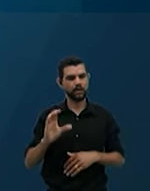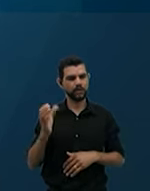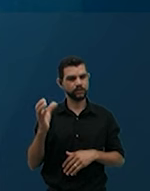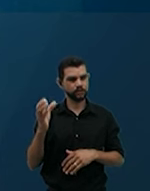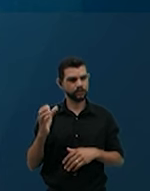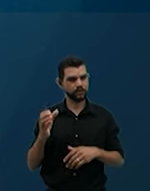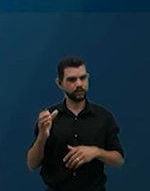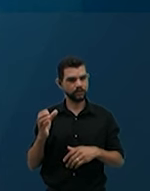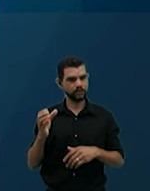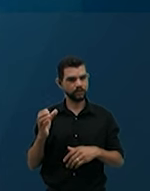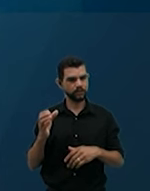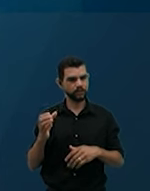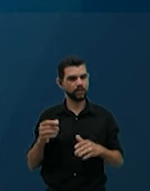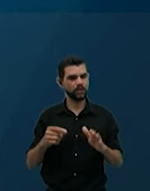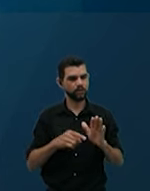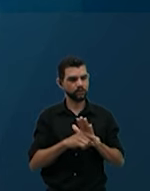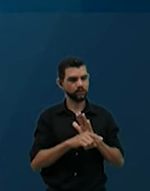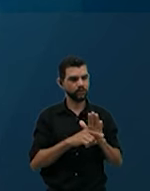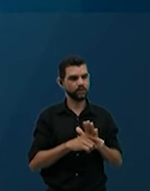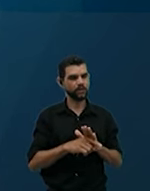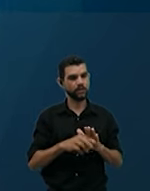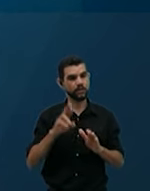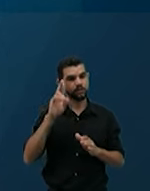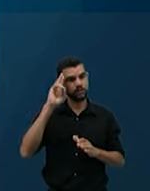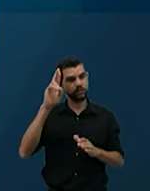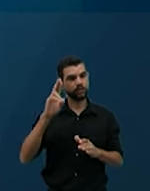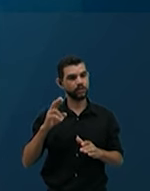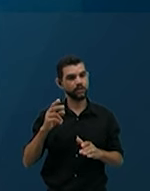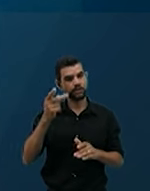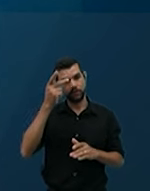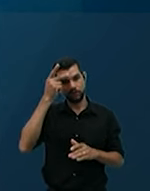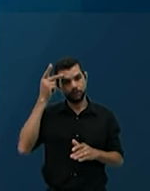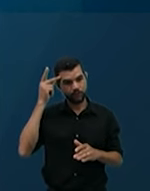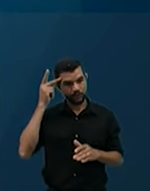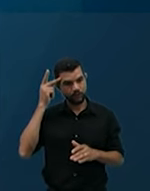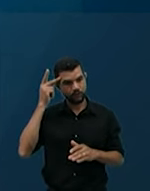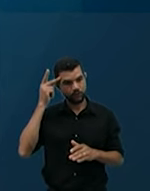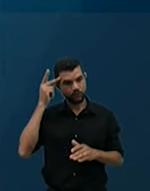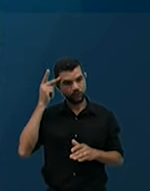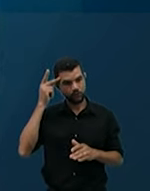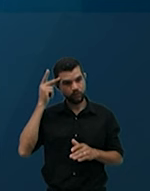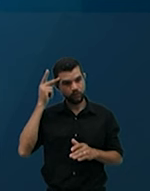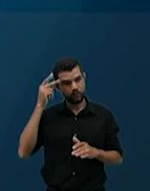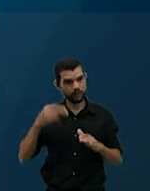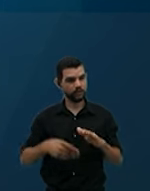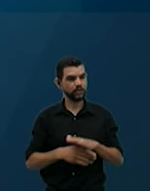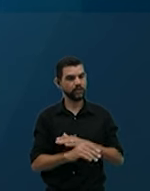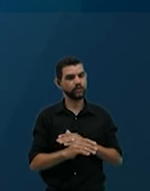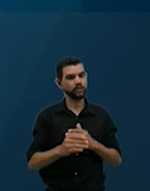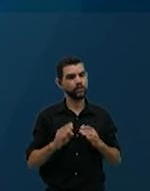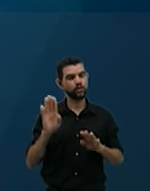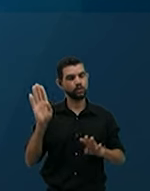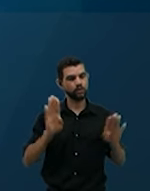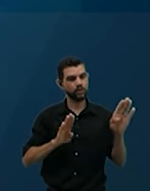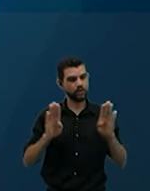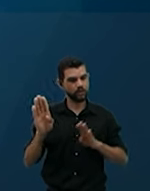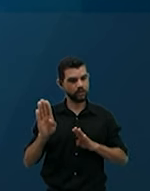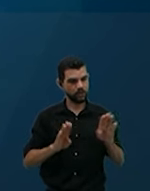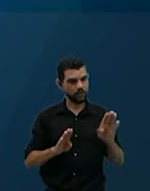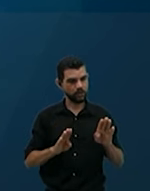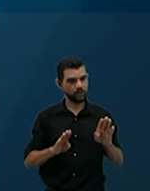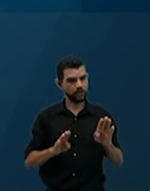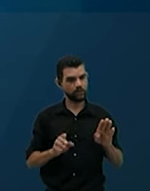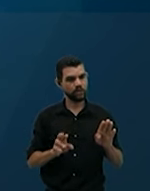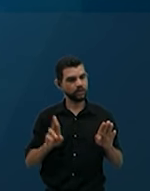do participante do leilão em assumir o ônus pelo pagamento das exações que incidam sobre o